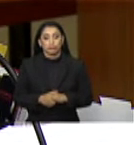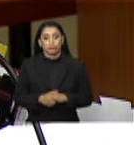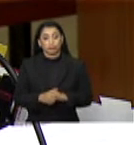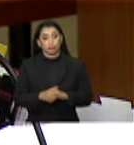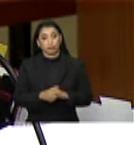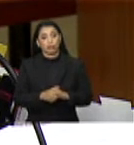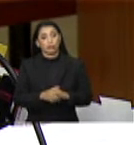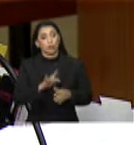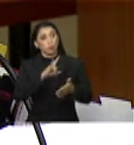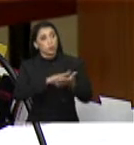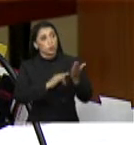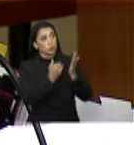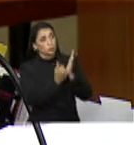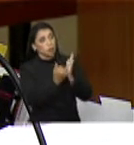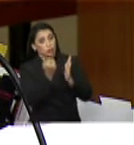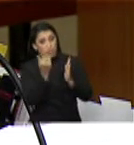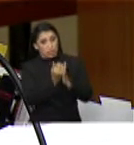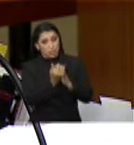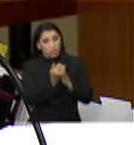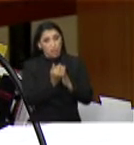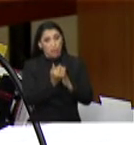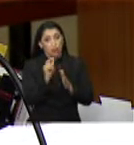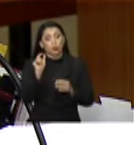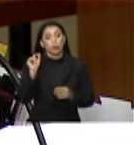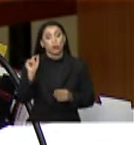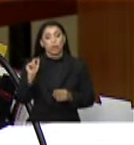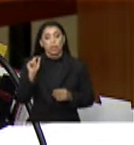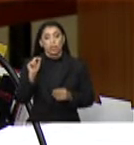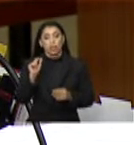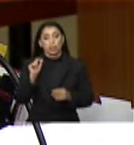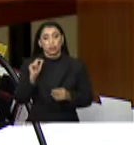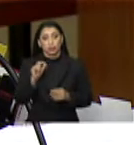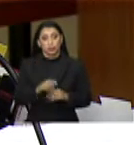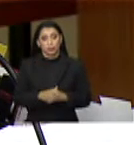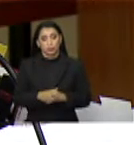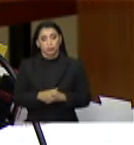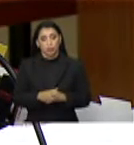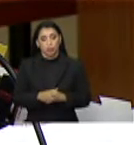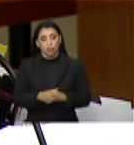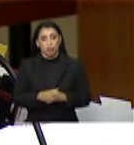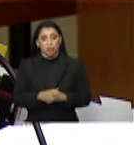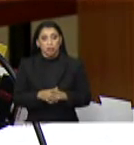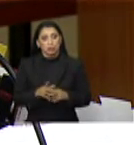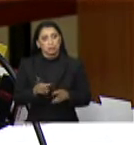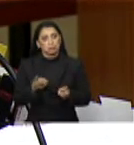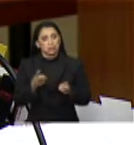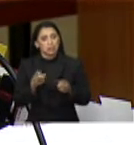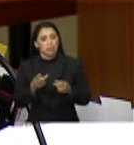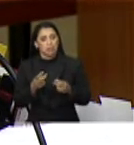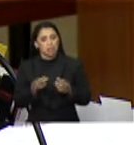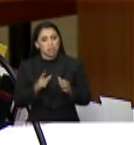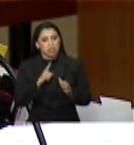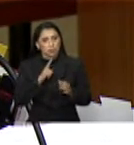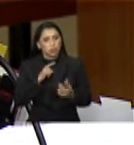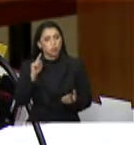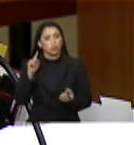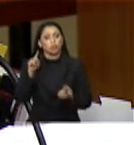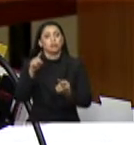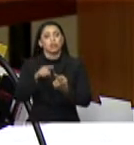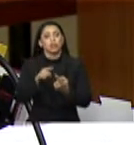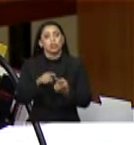da Inicial me parece que aqui até por economia é processual e pela própria finalidade